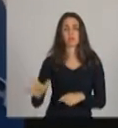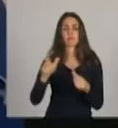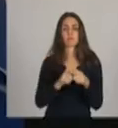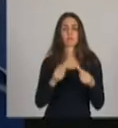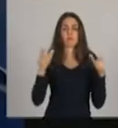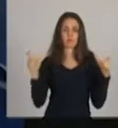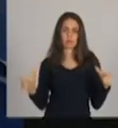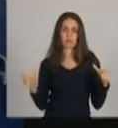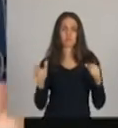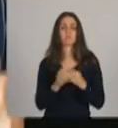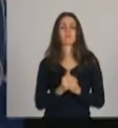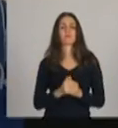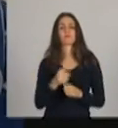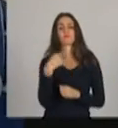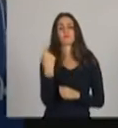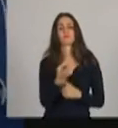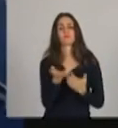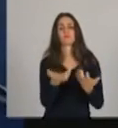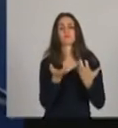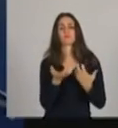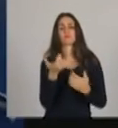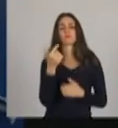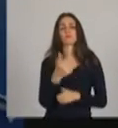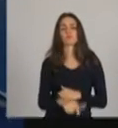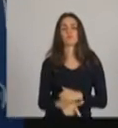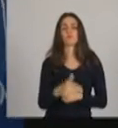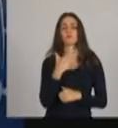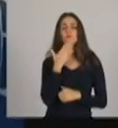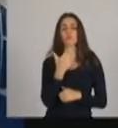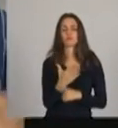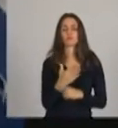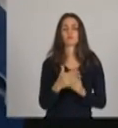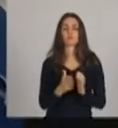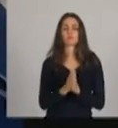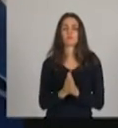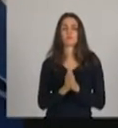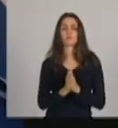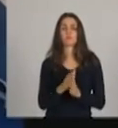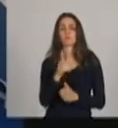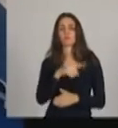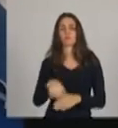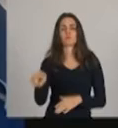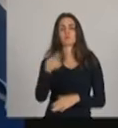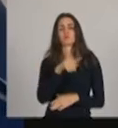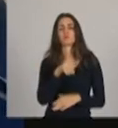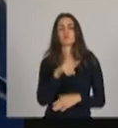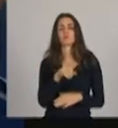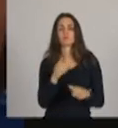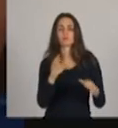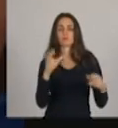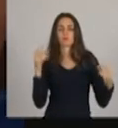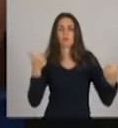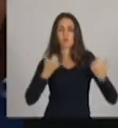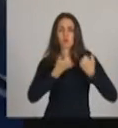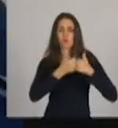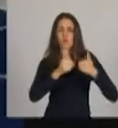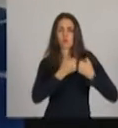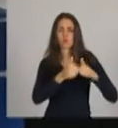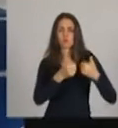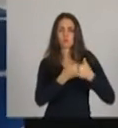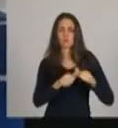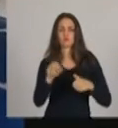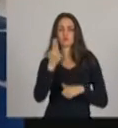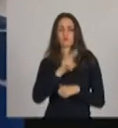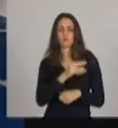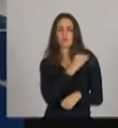maioria, nós aqui queremos novamente pedir que também seja estendido aos ônibus o uso